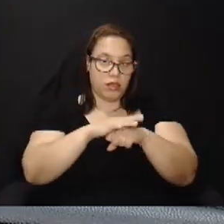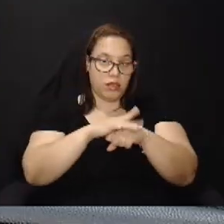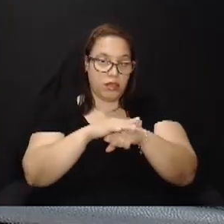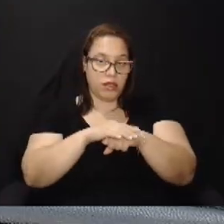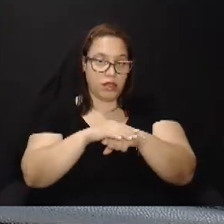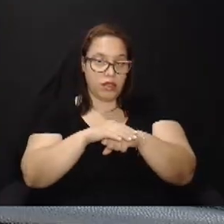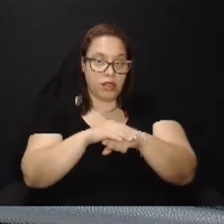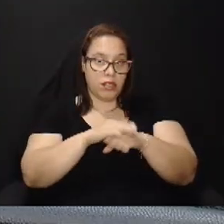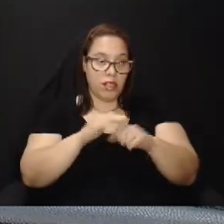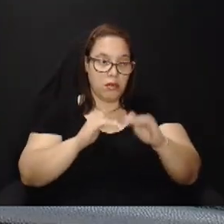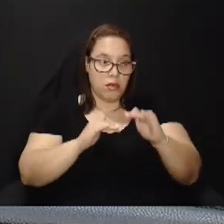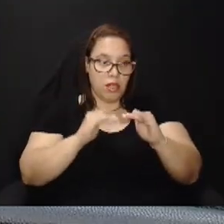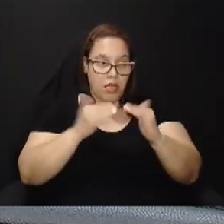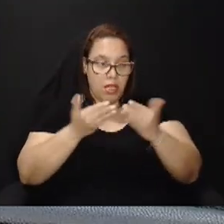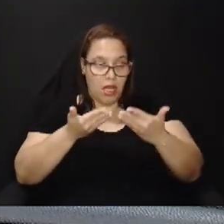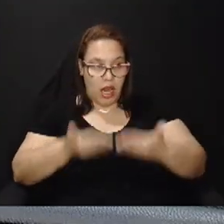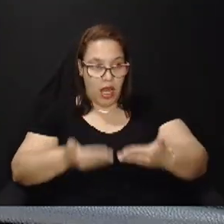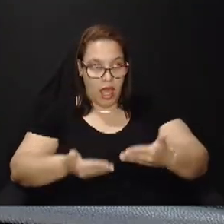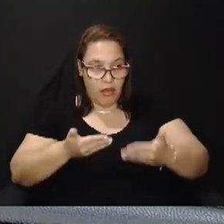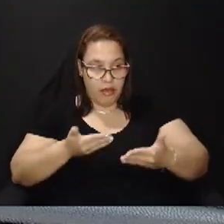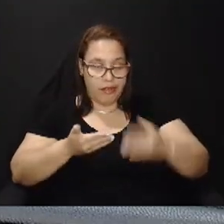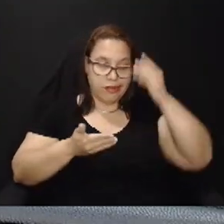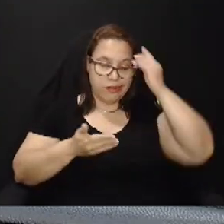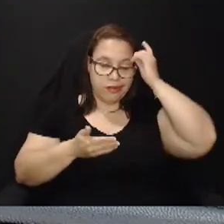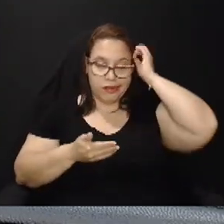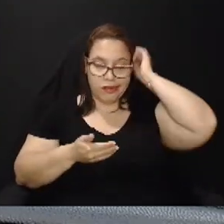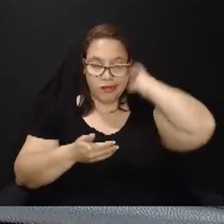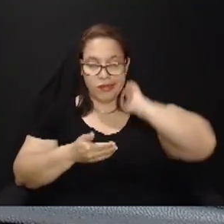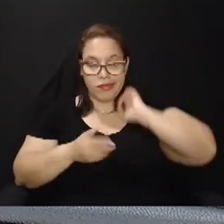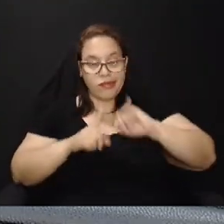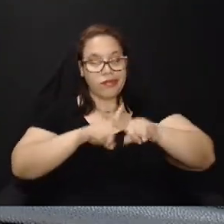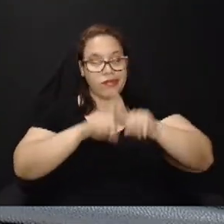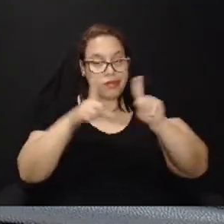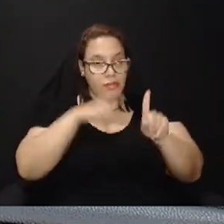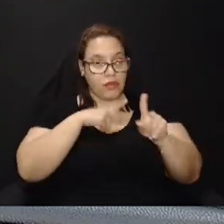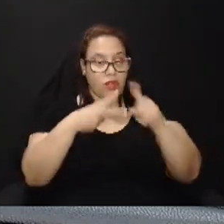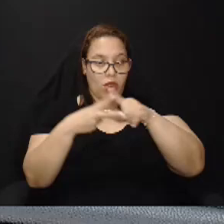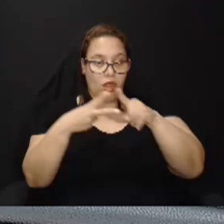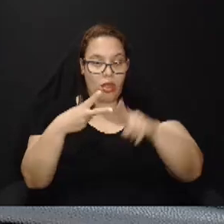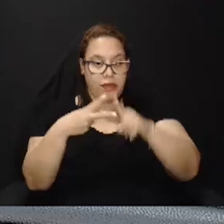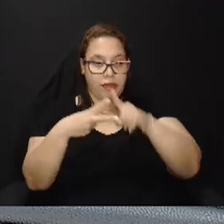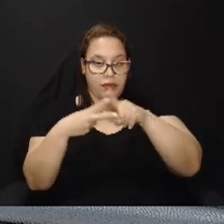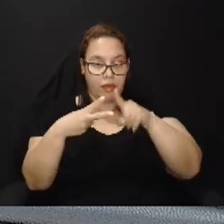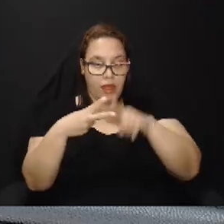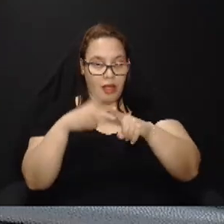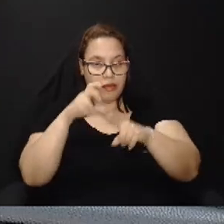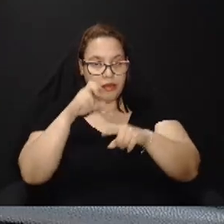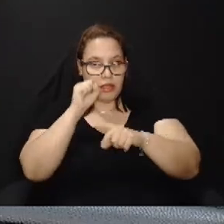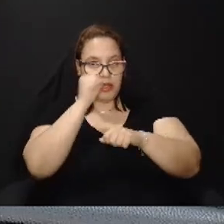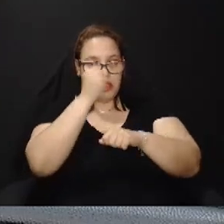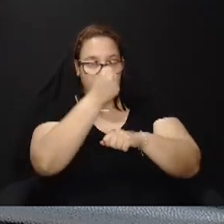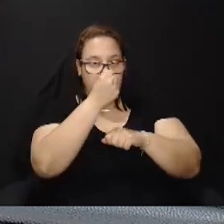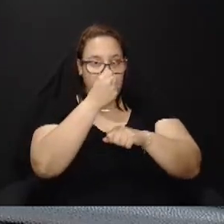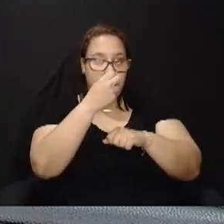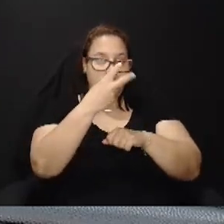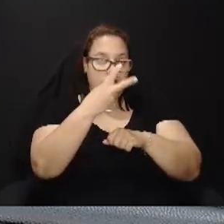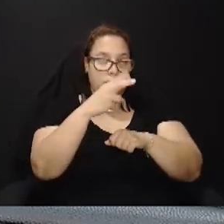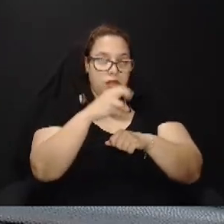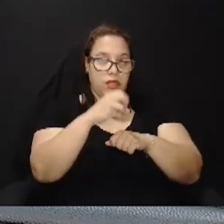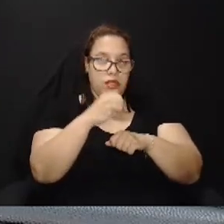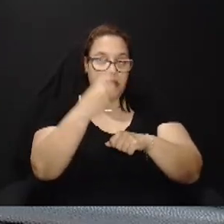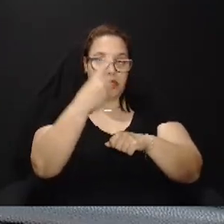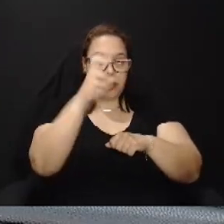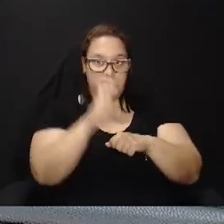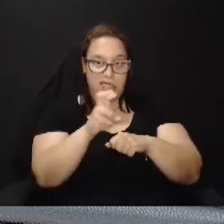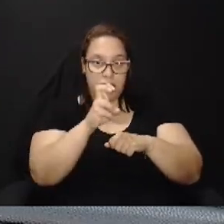arrefecida, mais tranquilizada, mas a gente teve 2 epidemias muito severas, que foi em 2015, com casos,